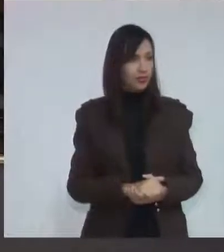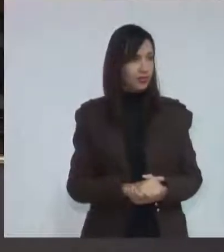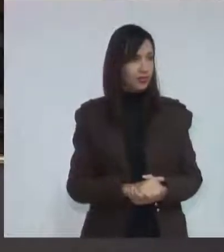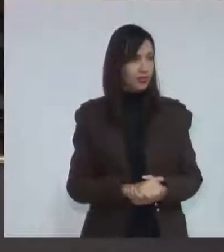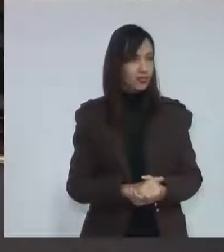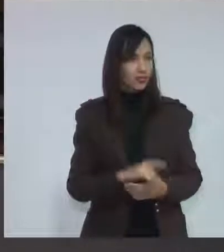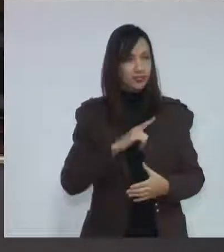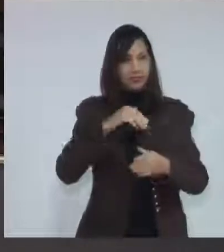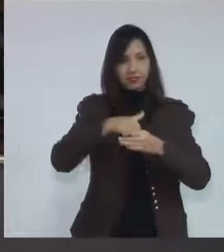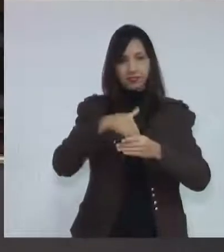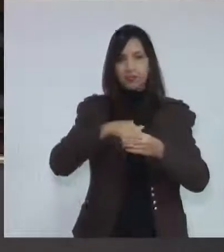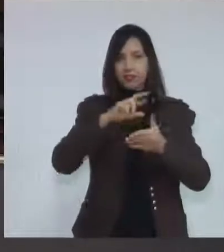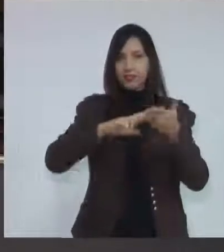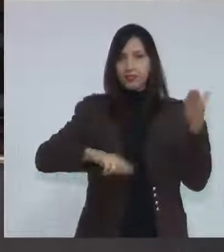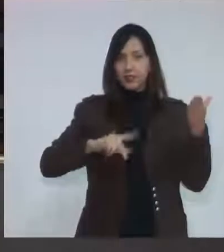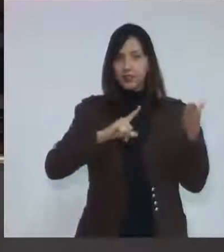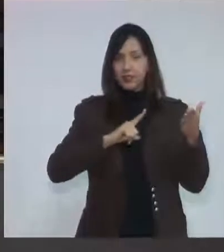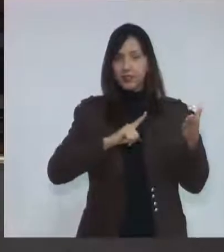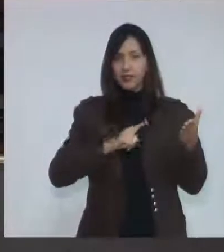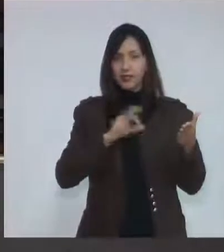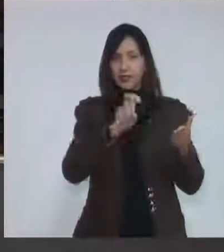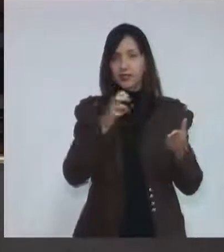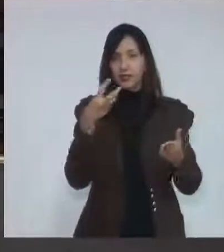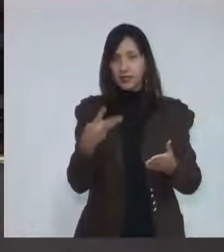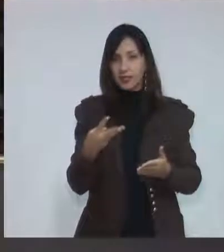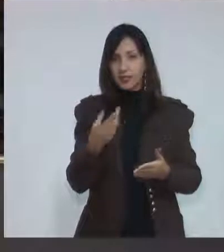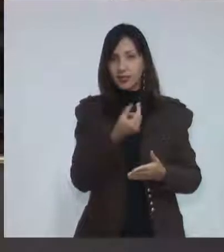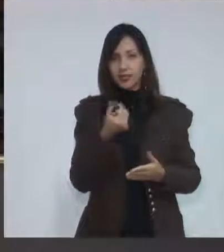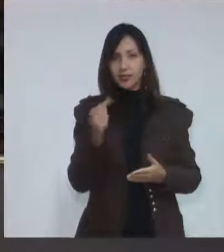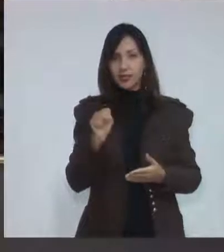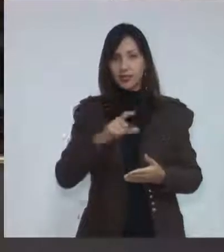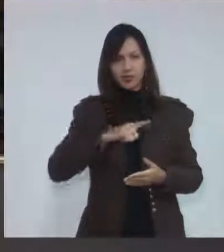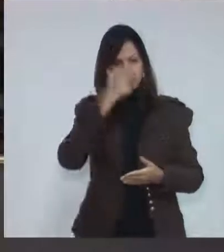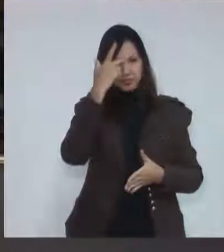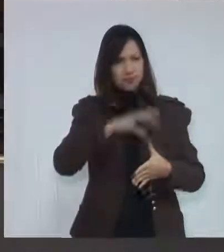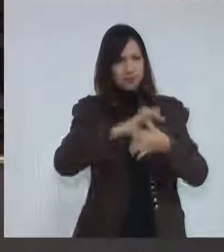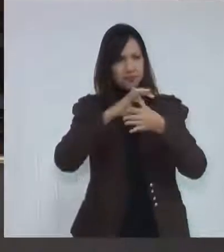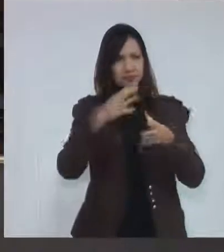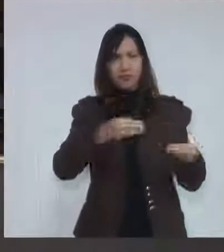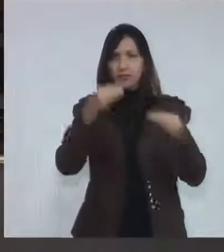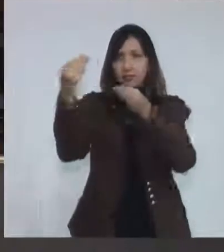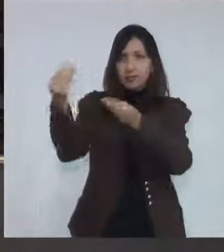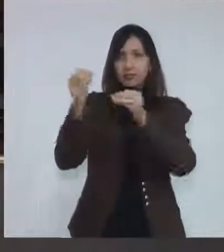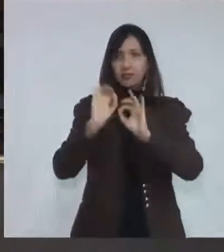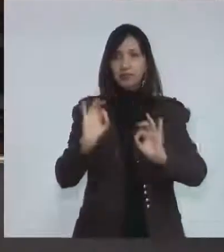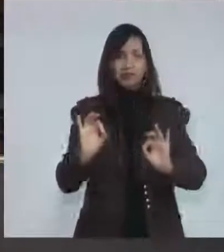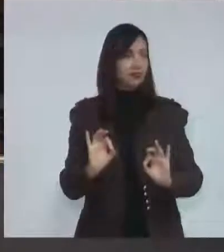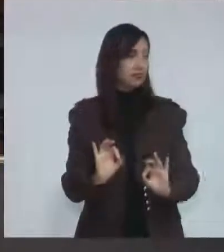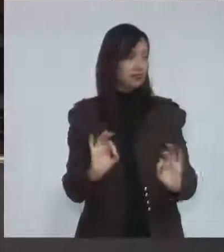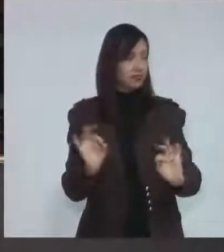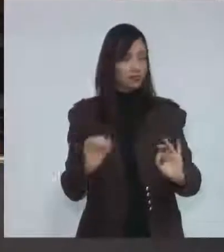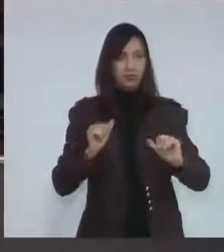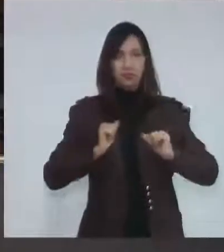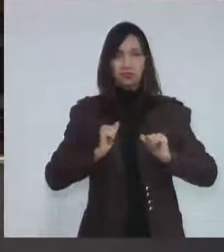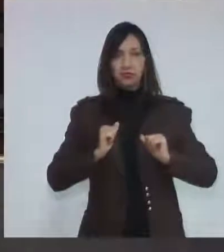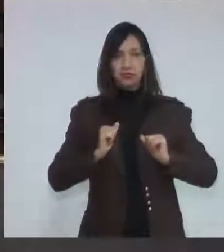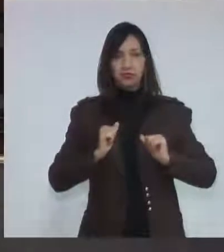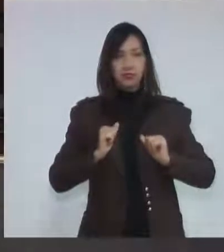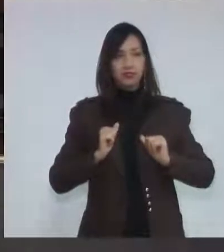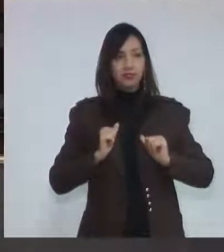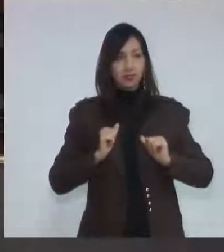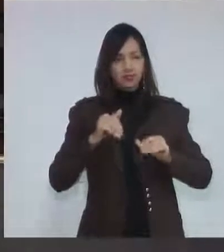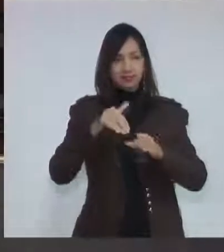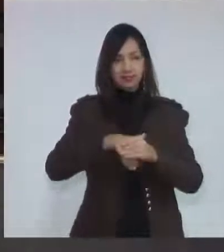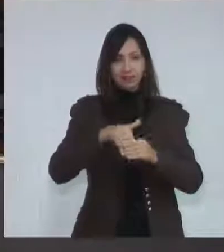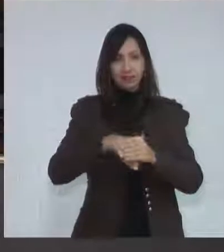Está em votação o requerimento número 53 de 2018. Se alguma das lideranças quiser encaminhá-lo, Não havendo nenhuma manifestação de liderança,